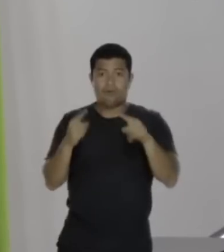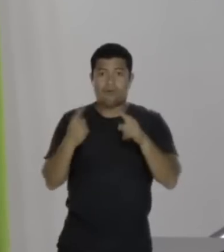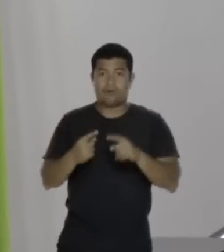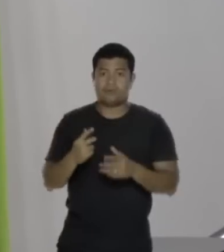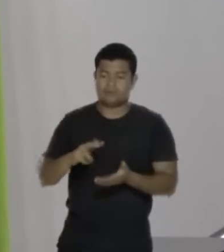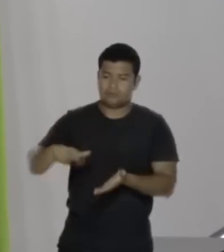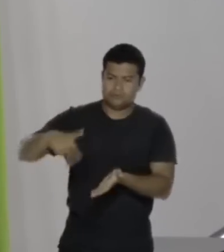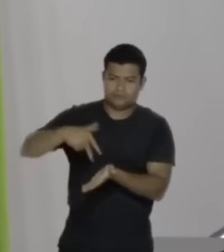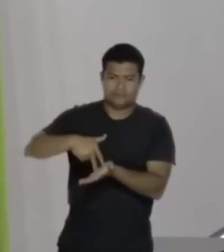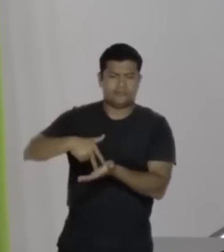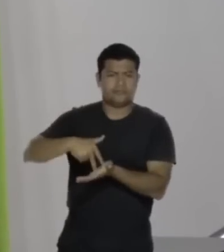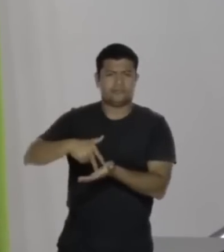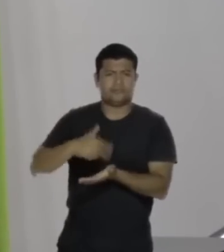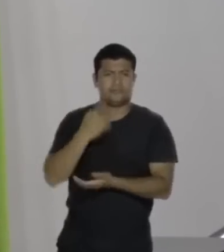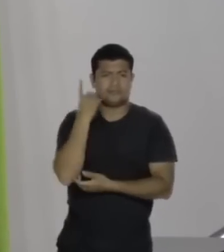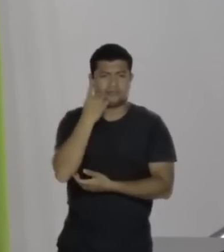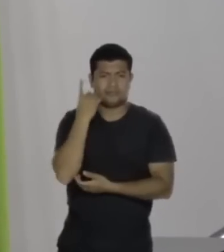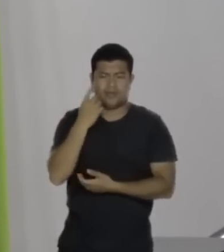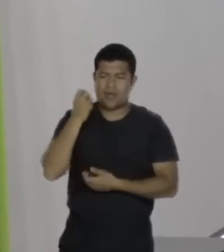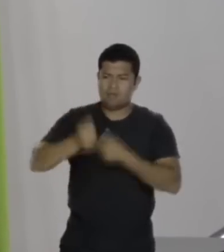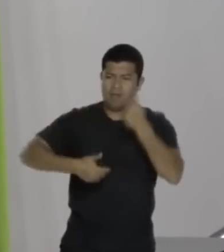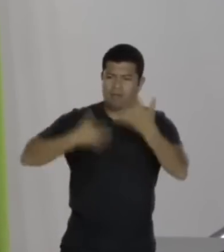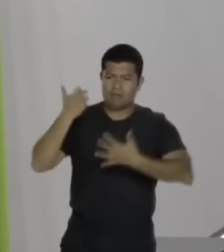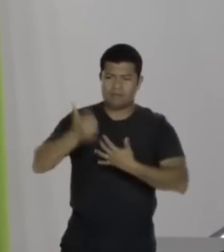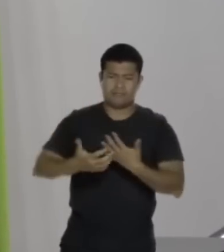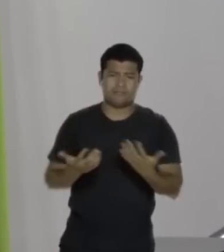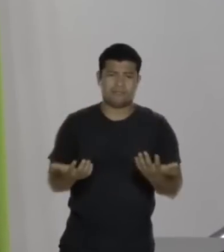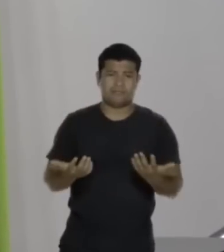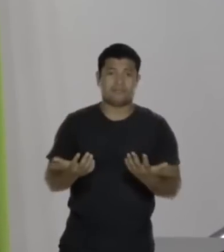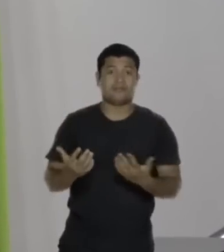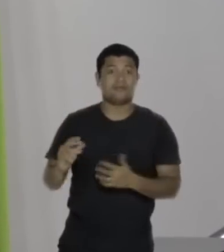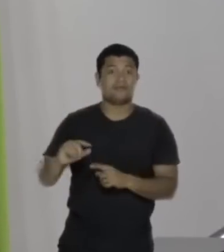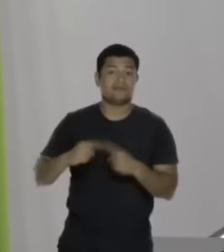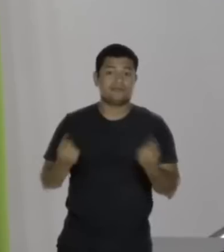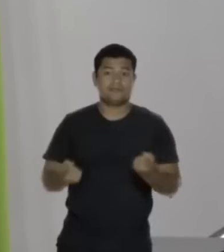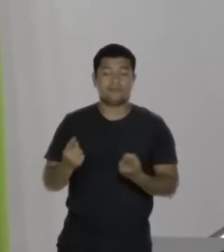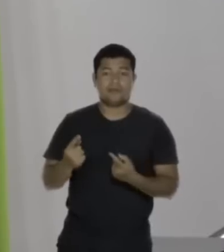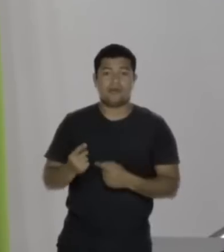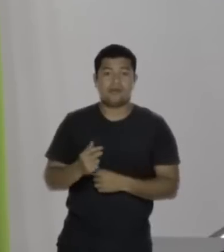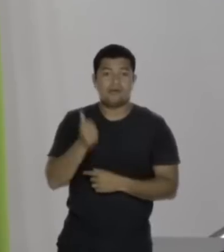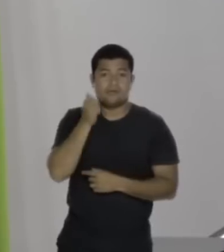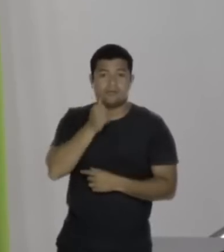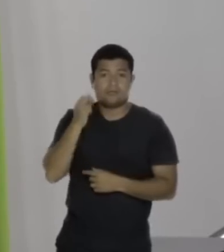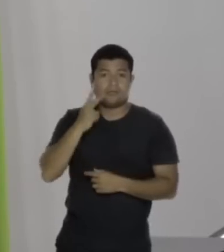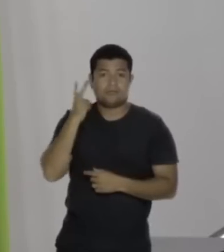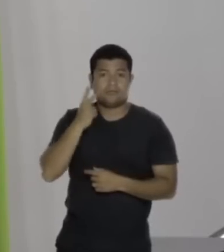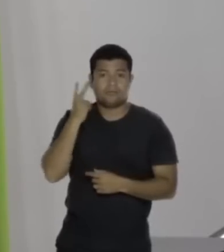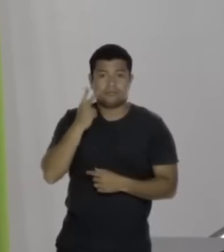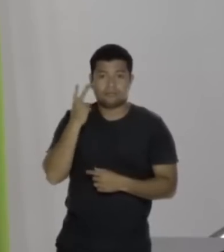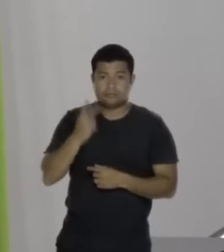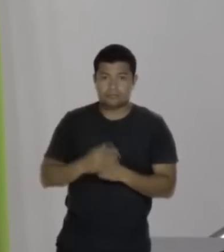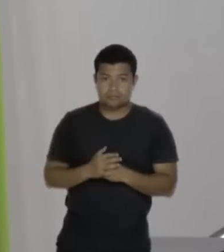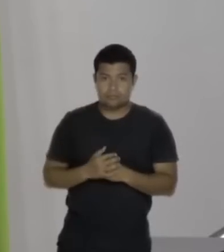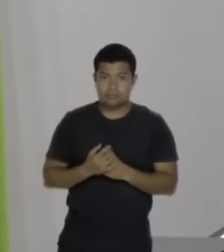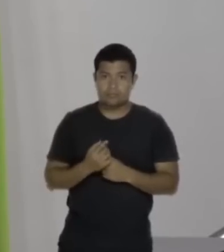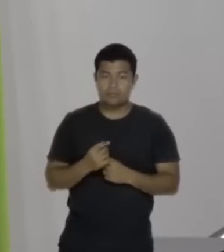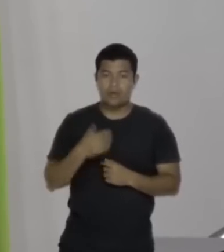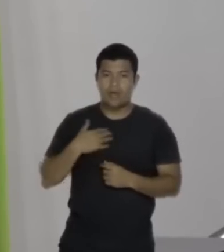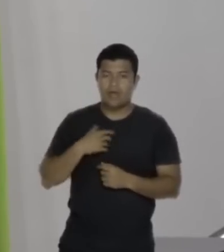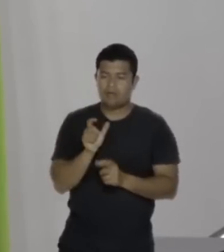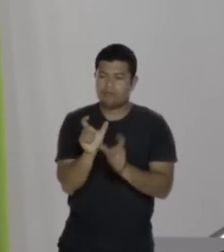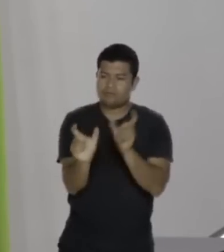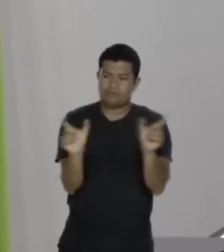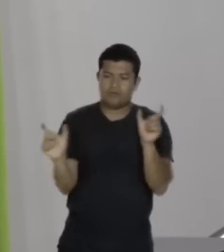microfone, enfim. Acontece que nessa ocasião, a vereadora, eu não vou citar nomes porque o meu objetivo aqui não é difamar nenhuma pessoa